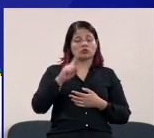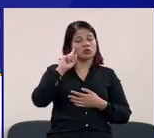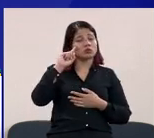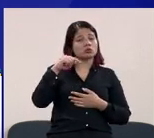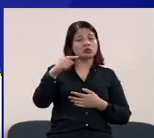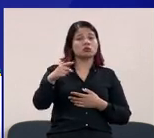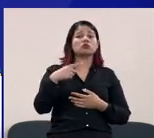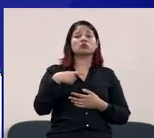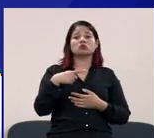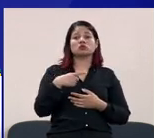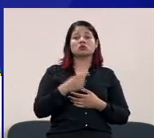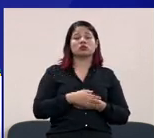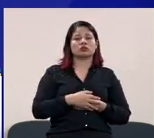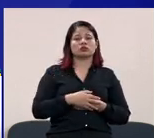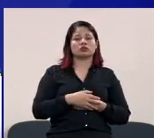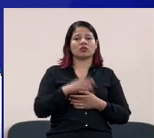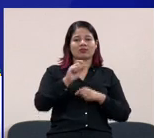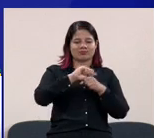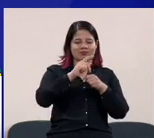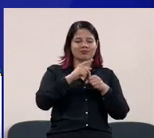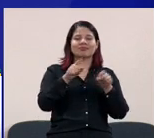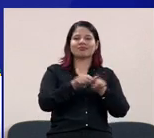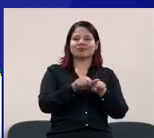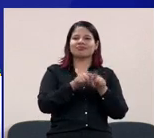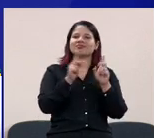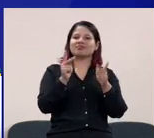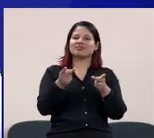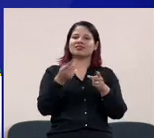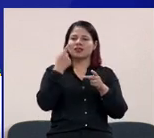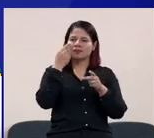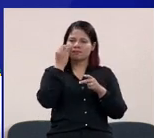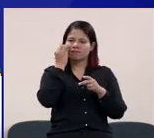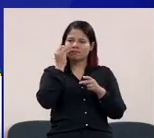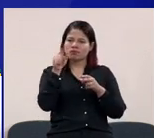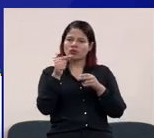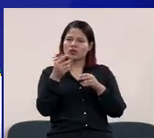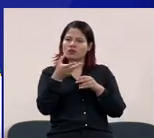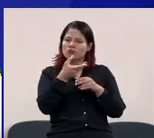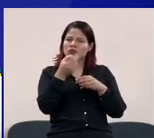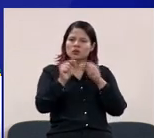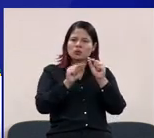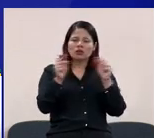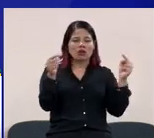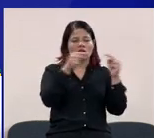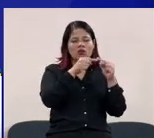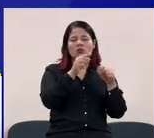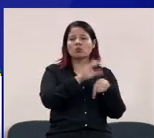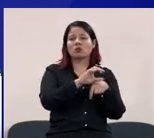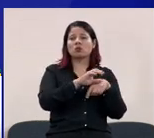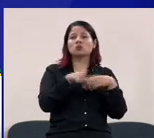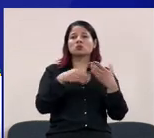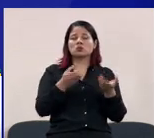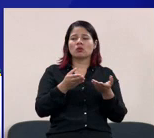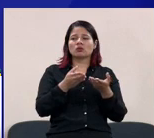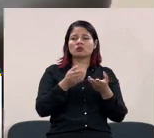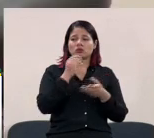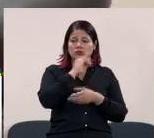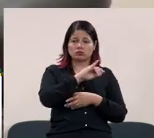campo. Então, isso é muito importante. Dizer que essa casa sempre esteve à